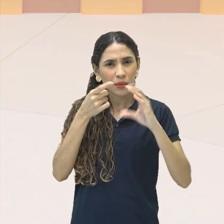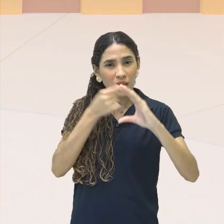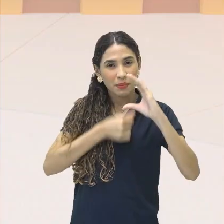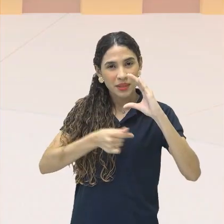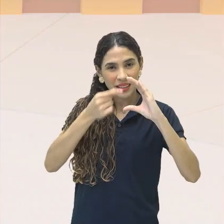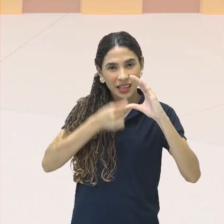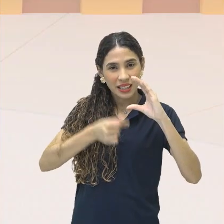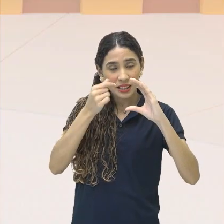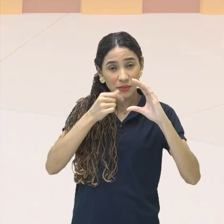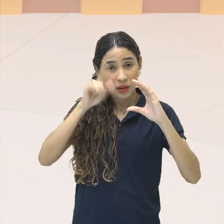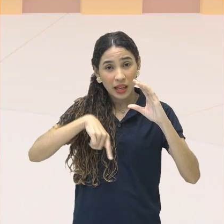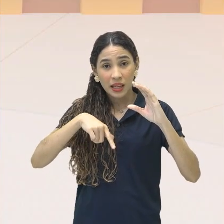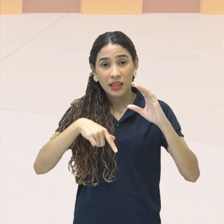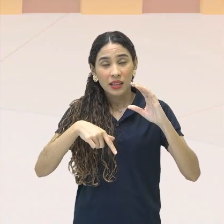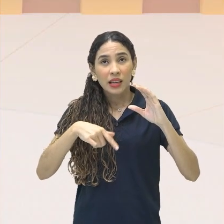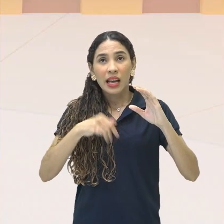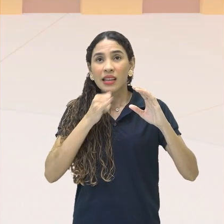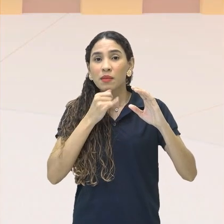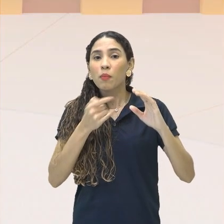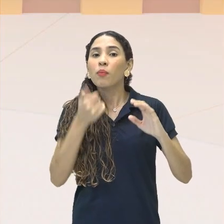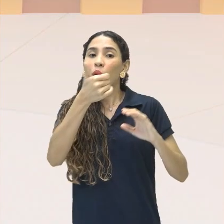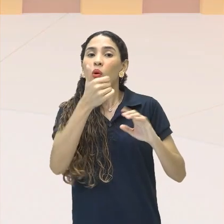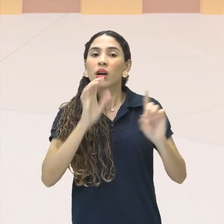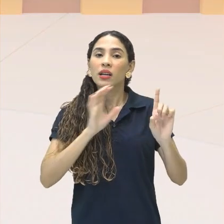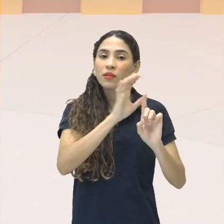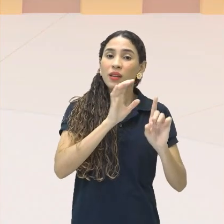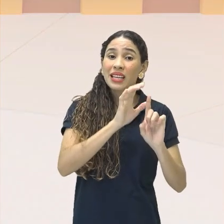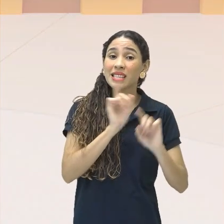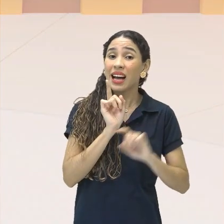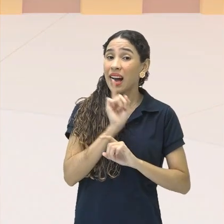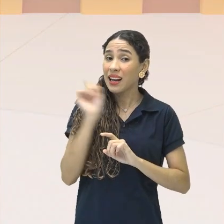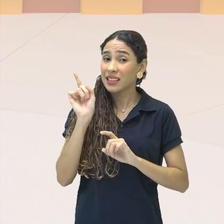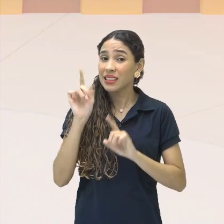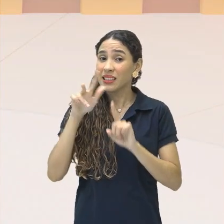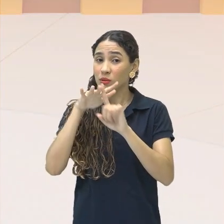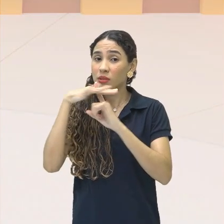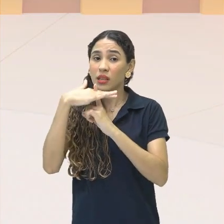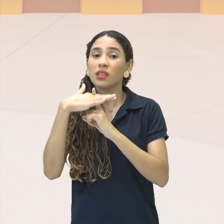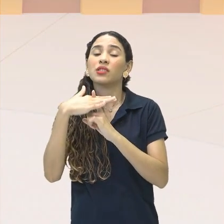era o mínimo de intervenção do Estado. Aqui ele tem que